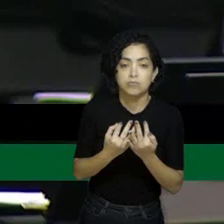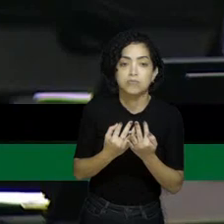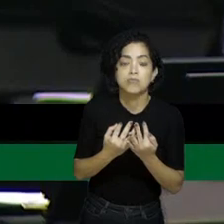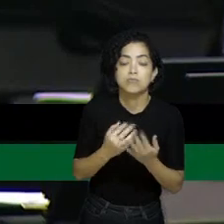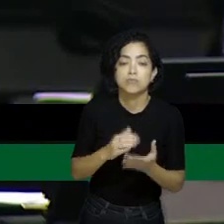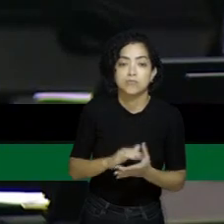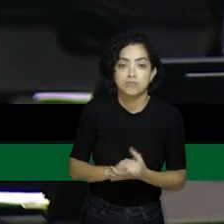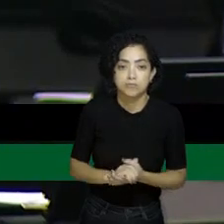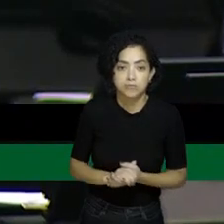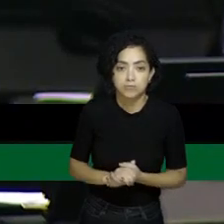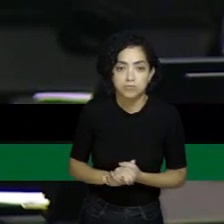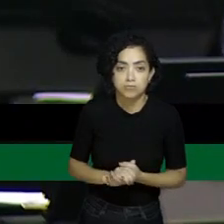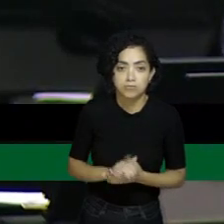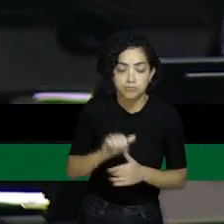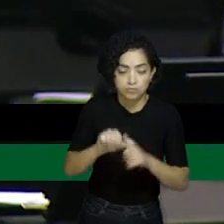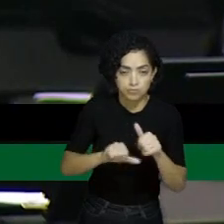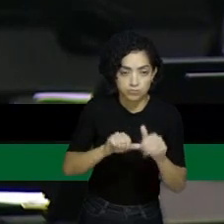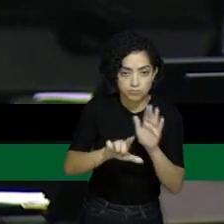altera o anexo único da lei número